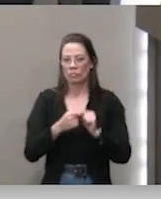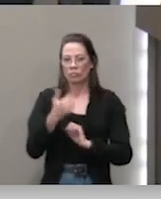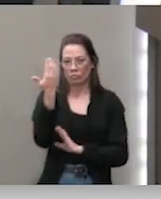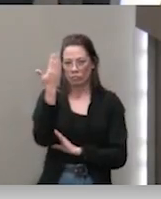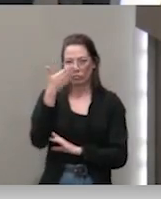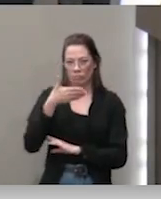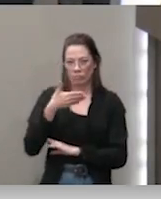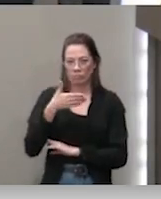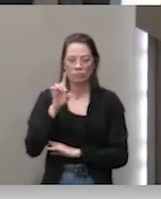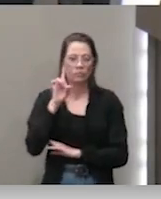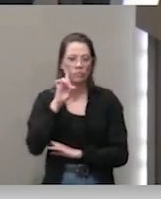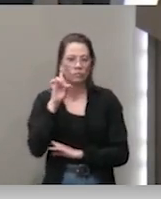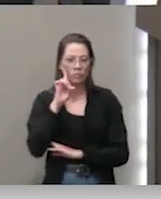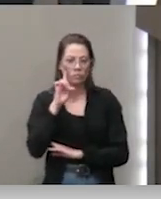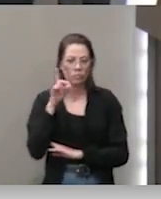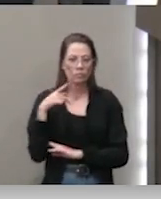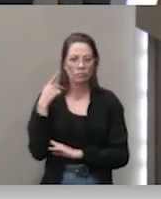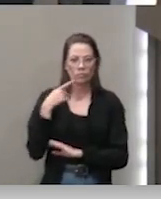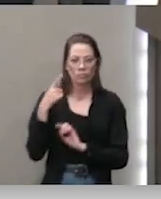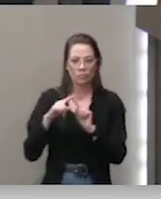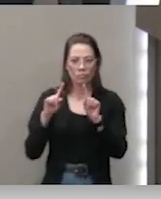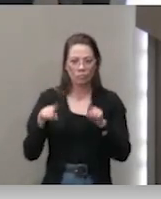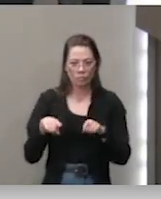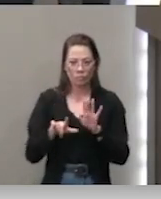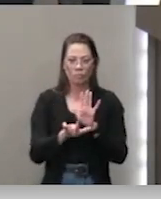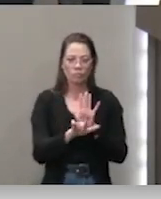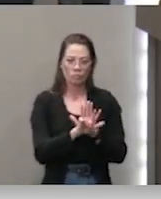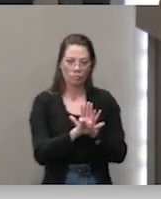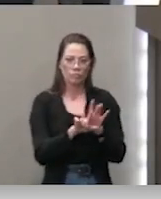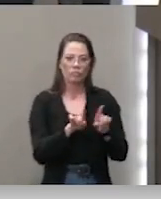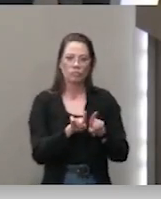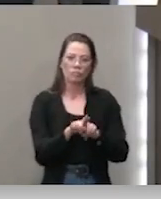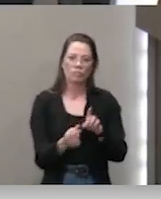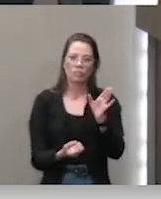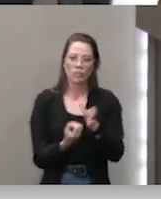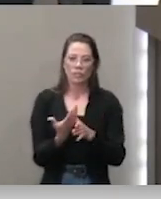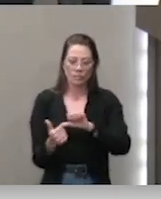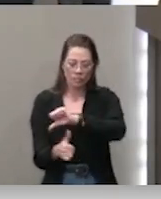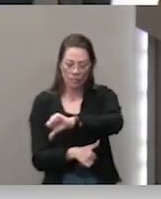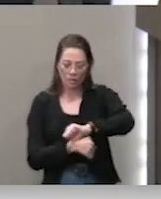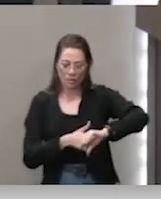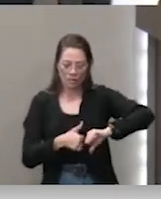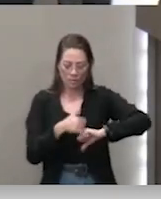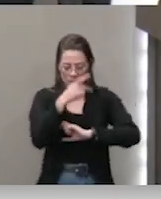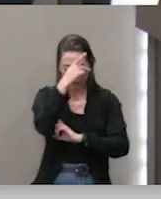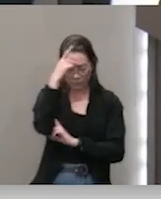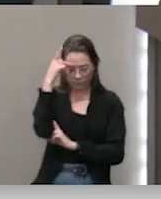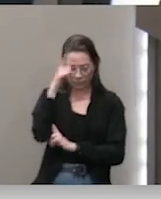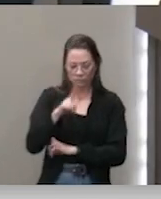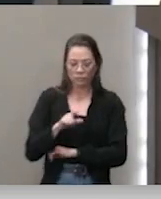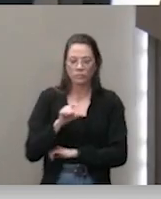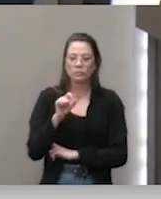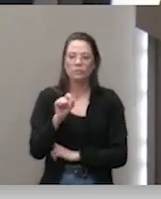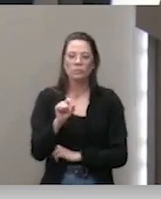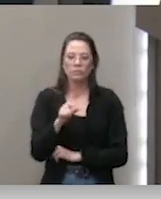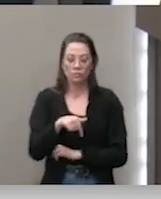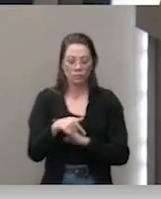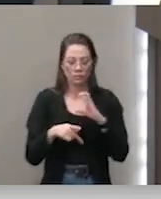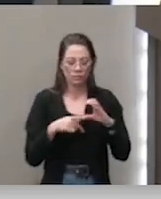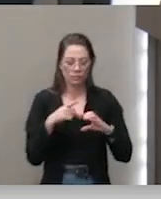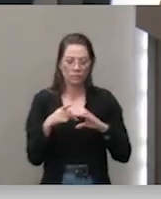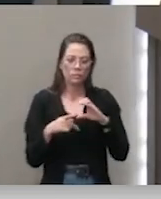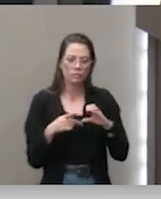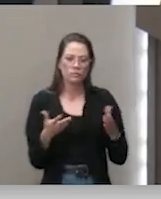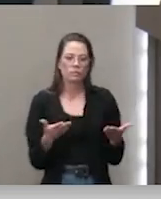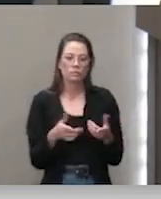aí no dia a dia, em políticas públicas, em legislações que fizeram a mudança da vida de pessoas, que essa casa fez.